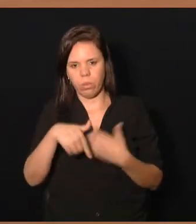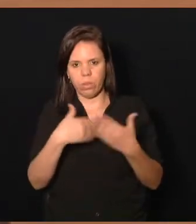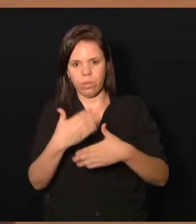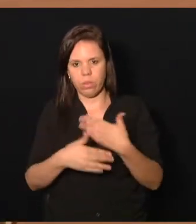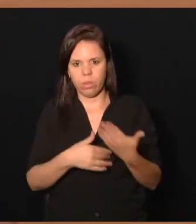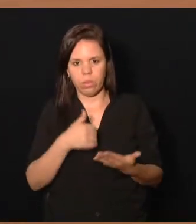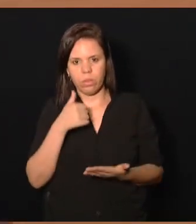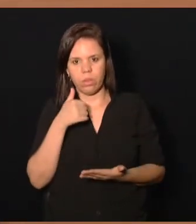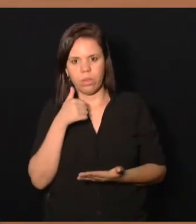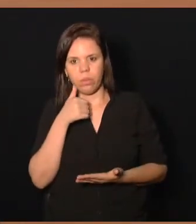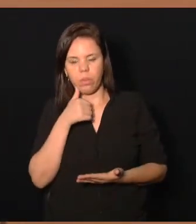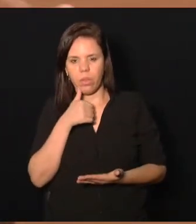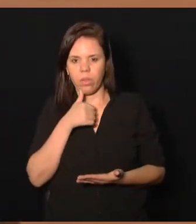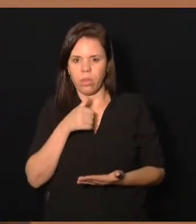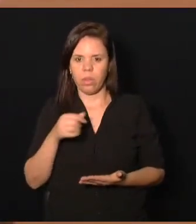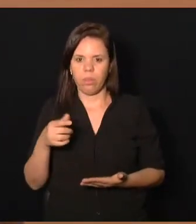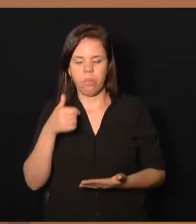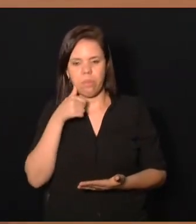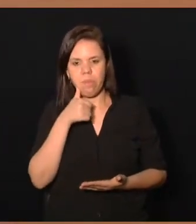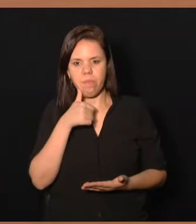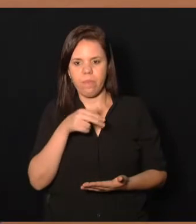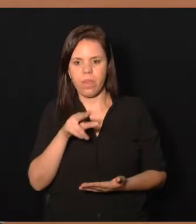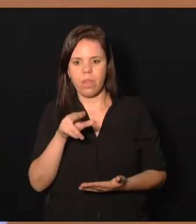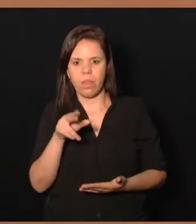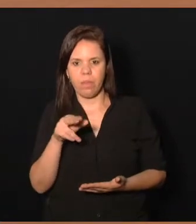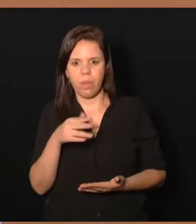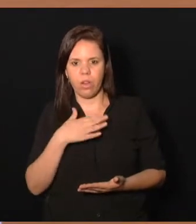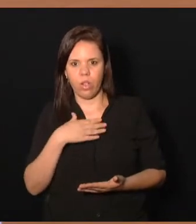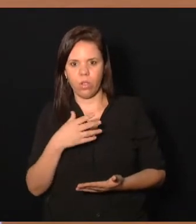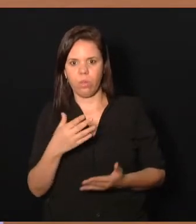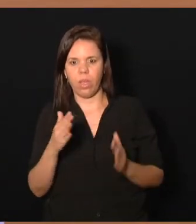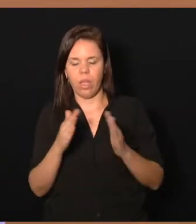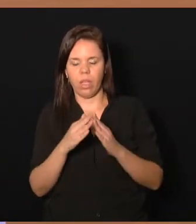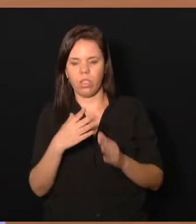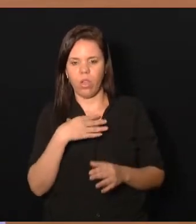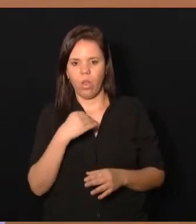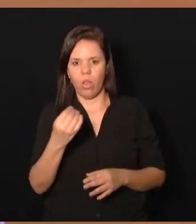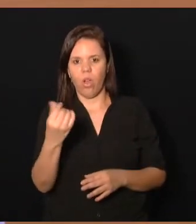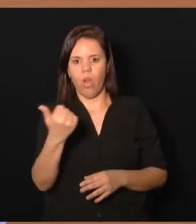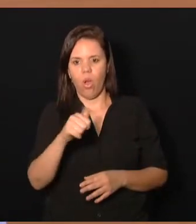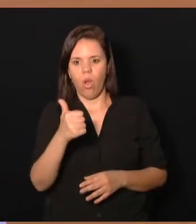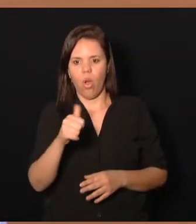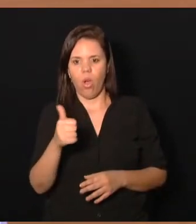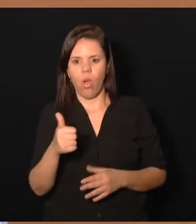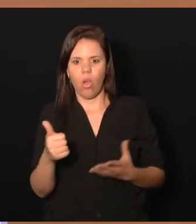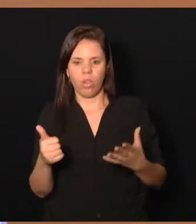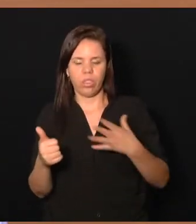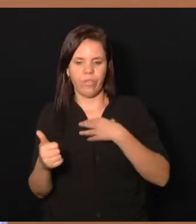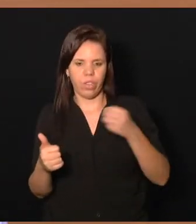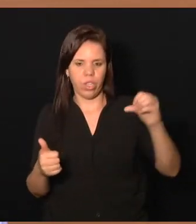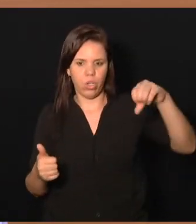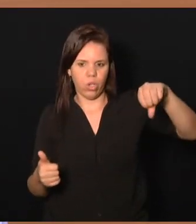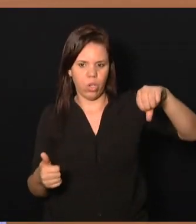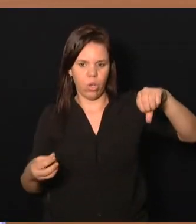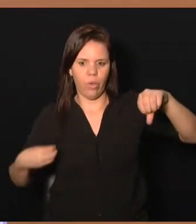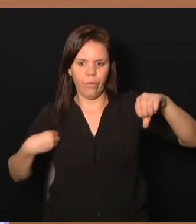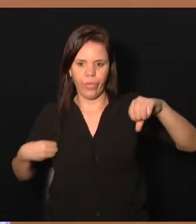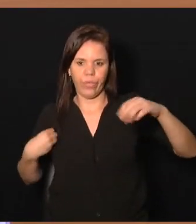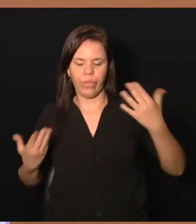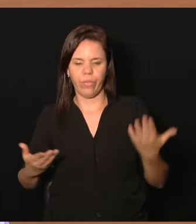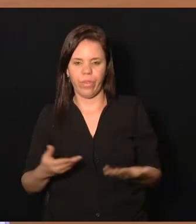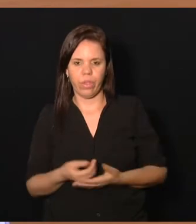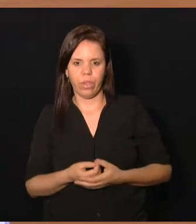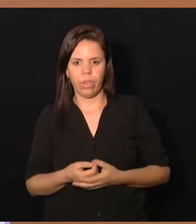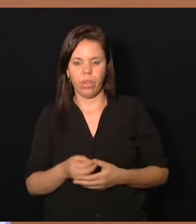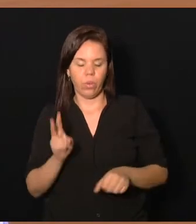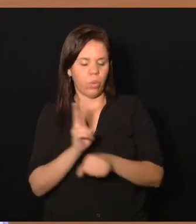irmã, né, minha irmã, nós somos 11 em casa, né, 9 vivos, e colocamos ela para